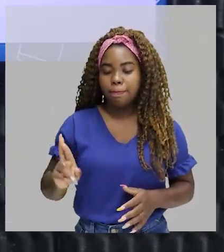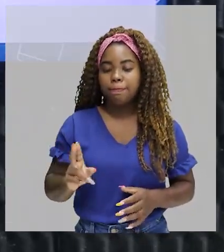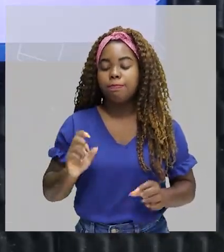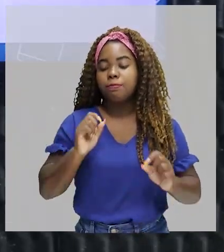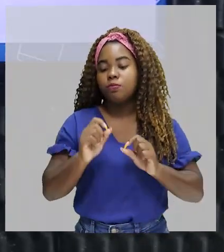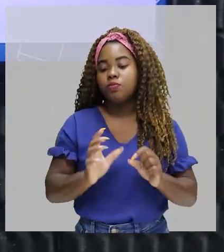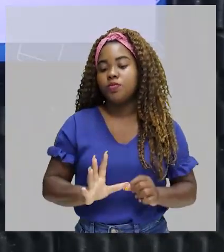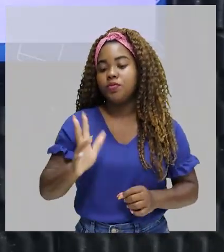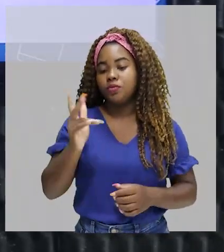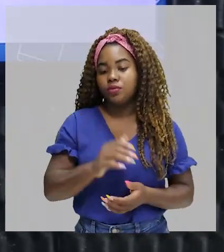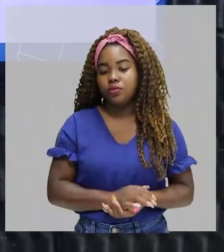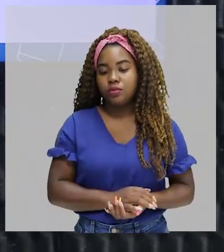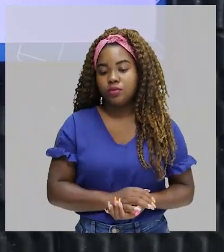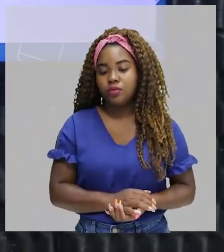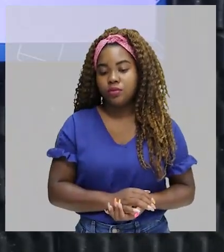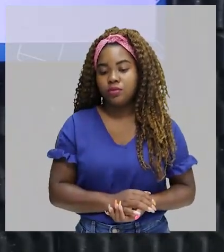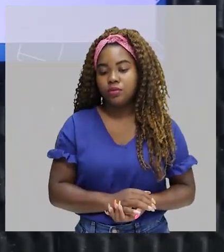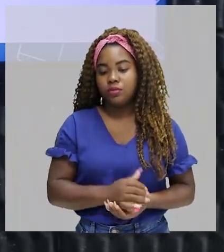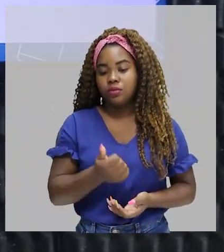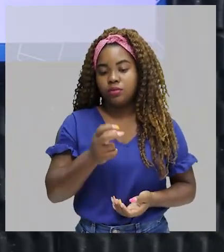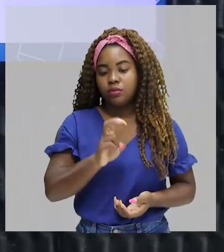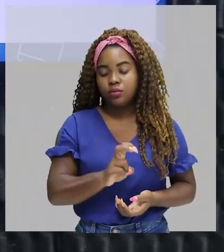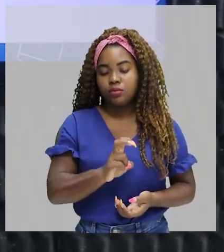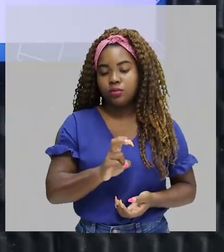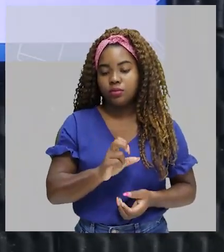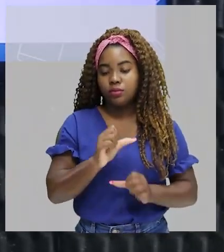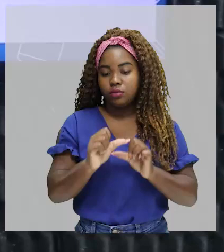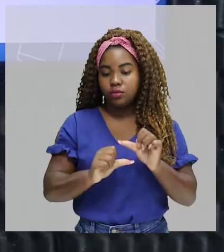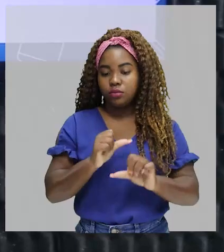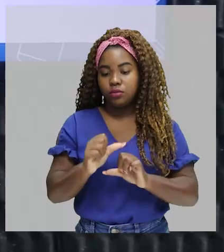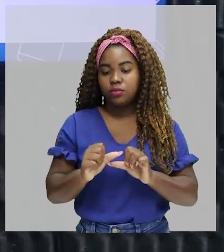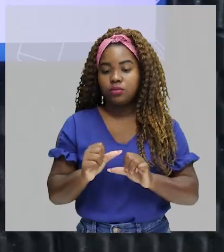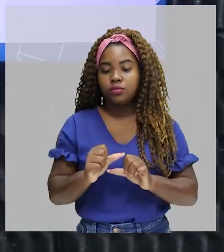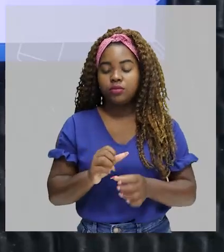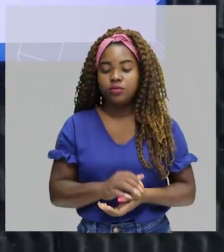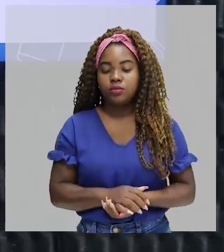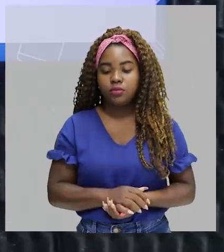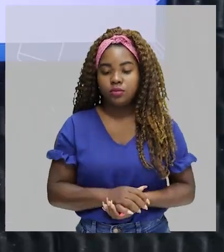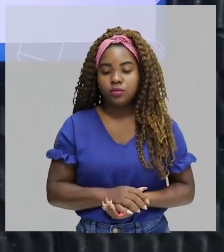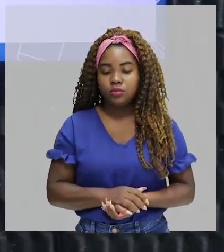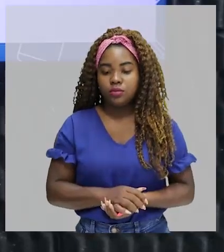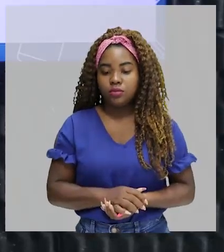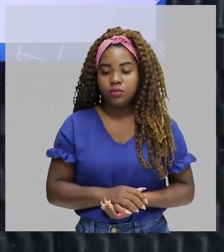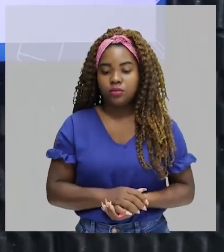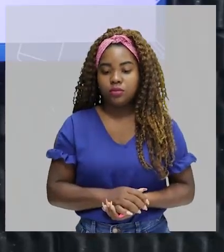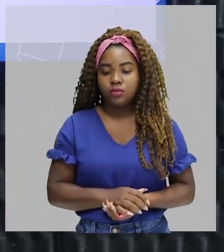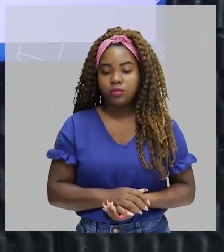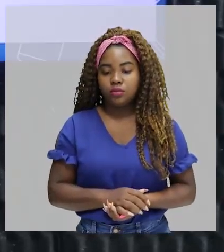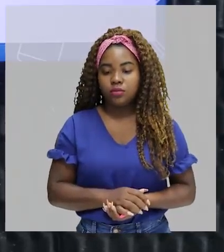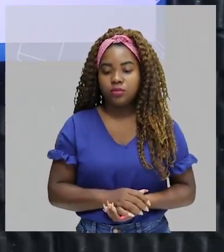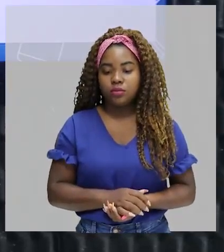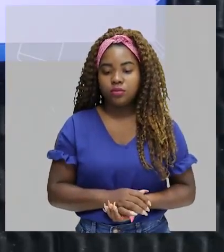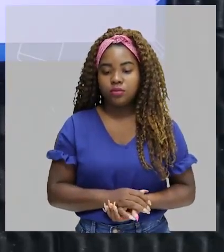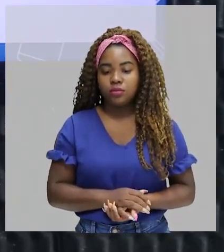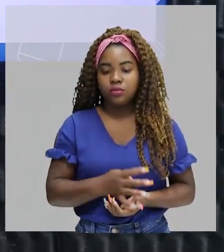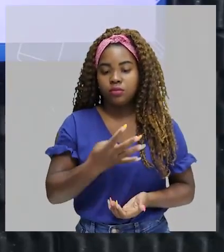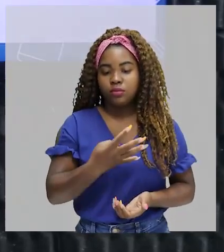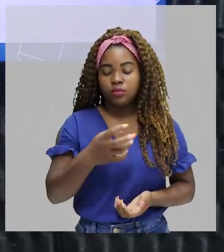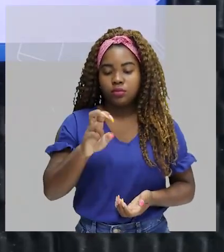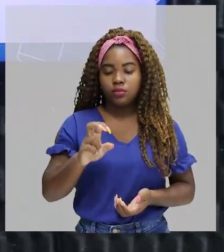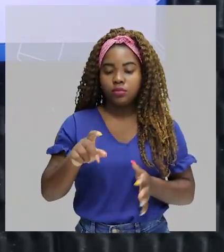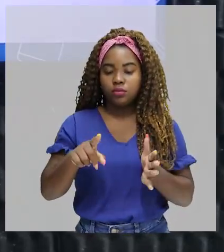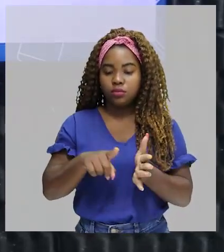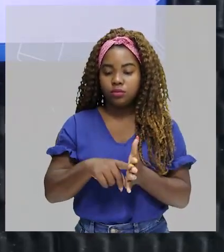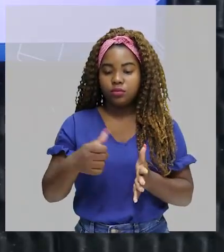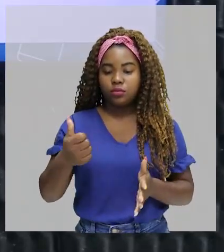eu estou fazendo agora? Esse 15 vai mudar de membro. Mudou de membro, mudou de sinal. Então, eu estou fazendo 45